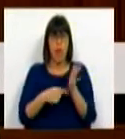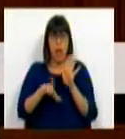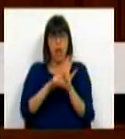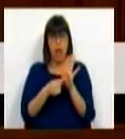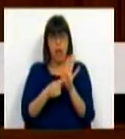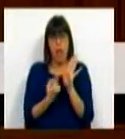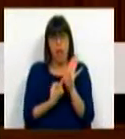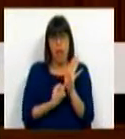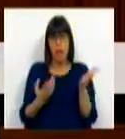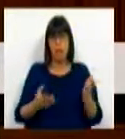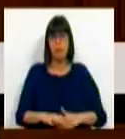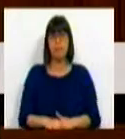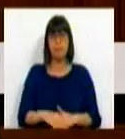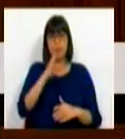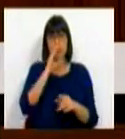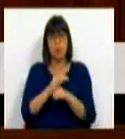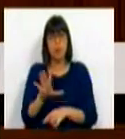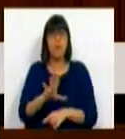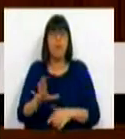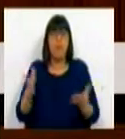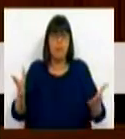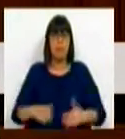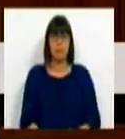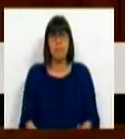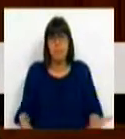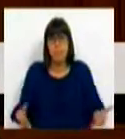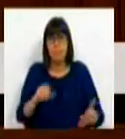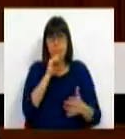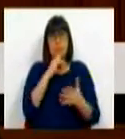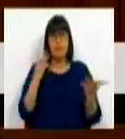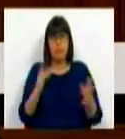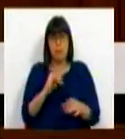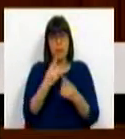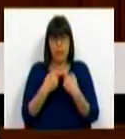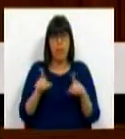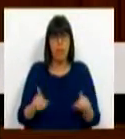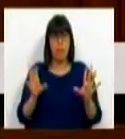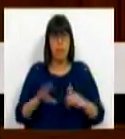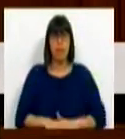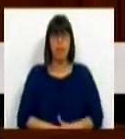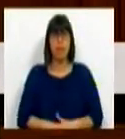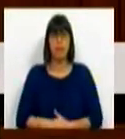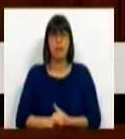lei. Se fosse de outra forma, eventualmente poderia ser diferente.